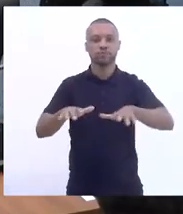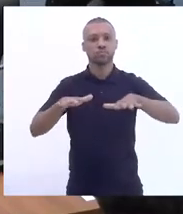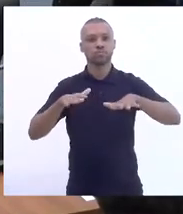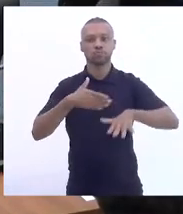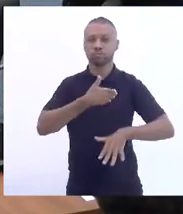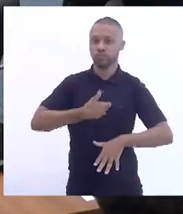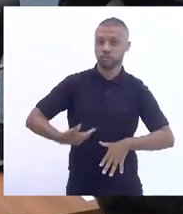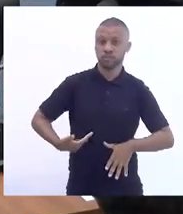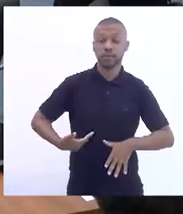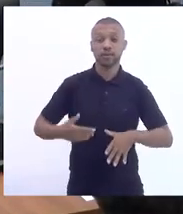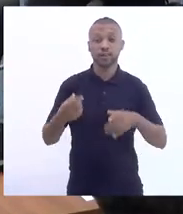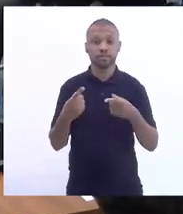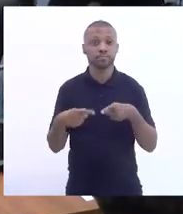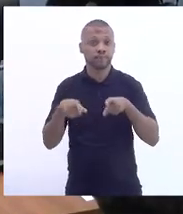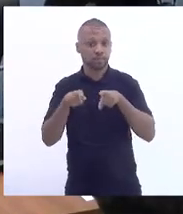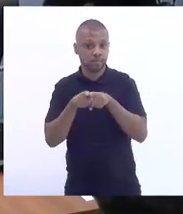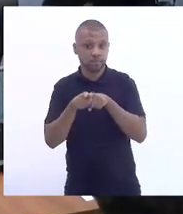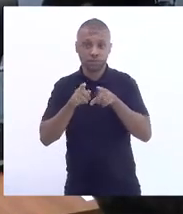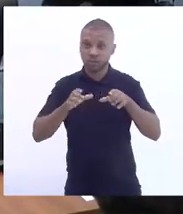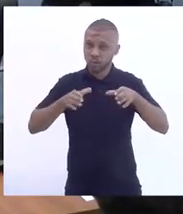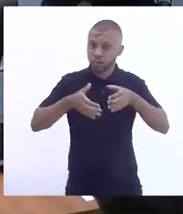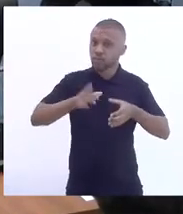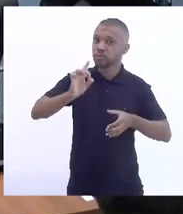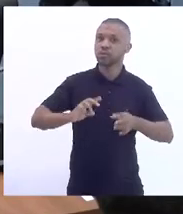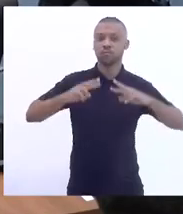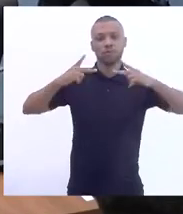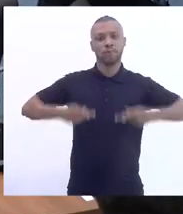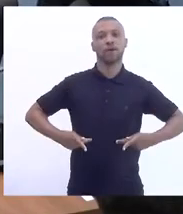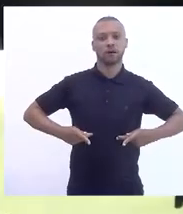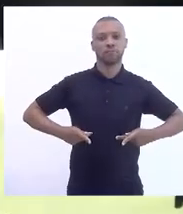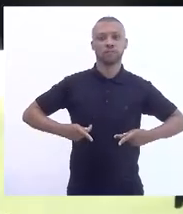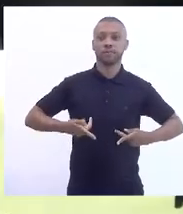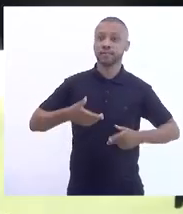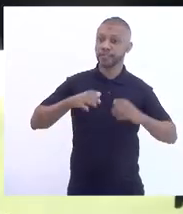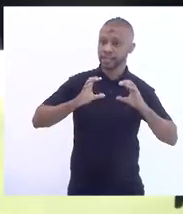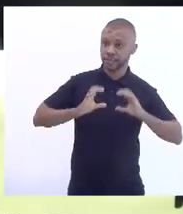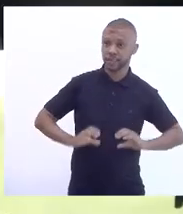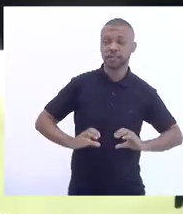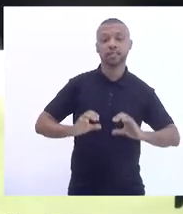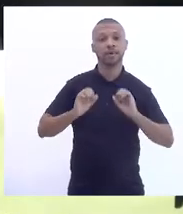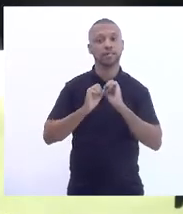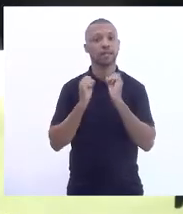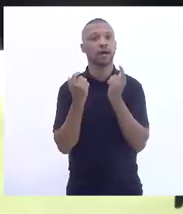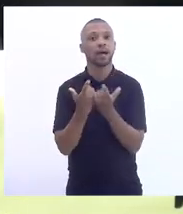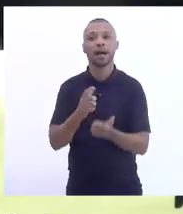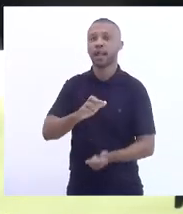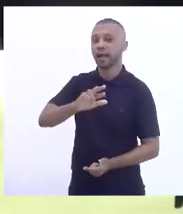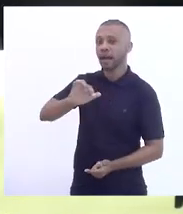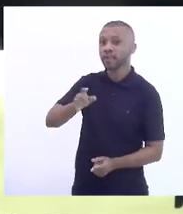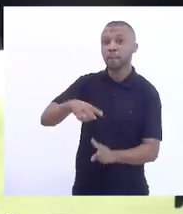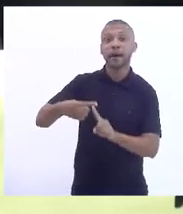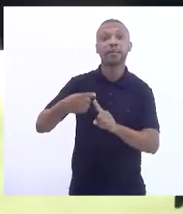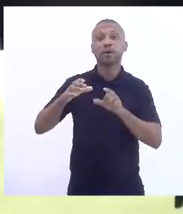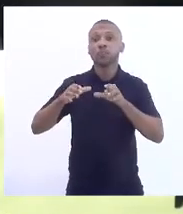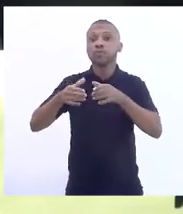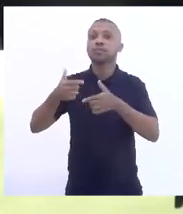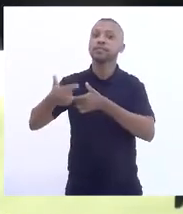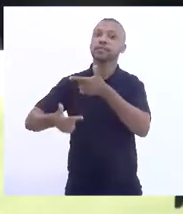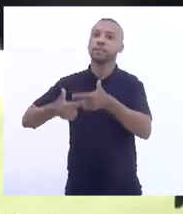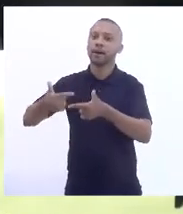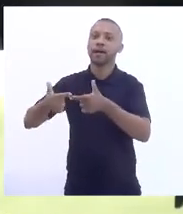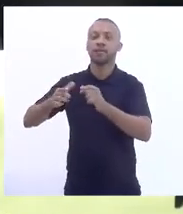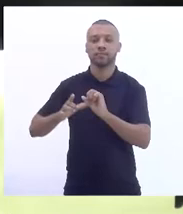pública conjunta da comissão de direitos humanos e cidadania da alerj e a comissão de trabalho e